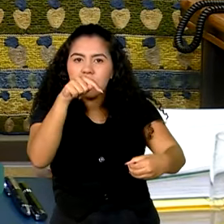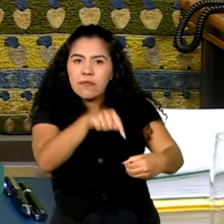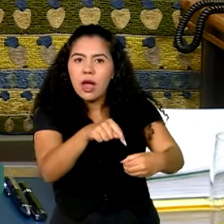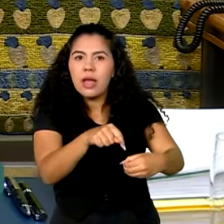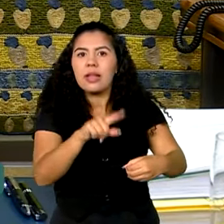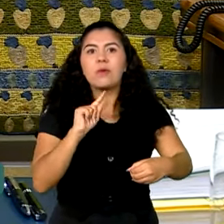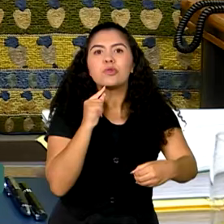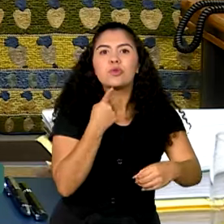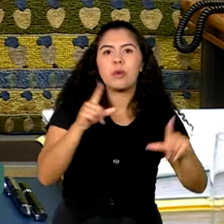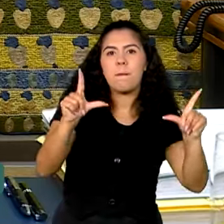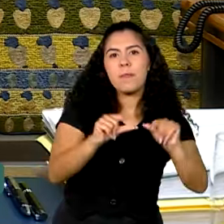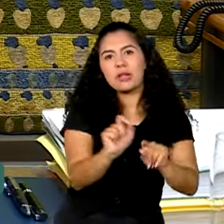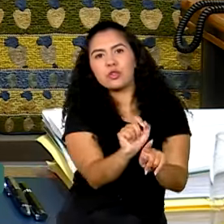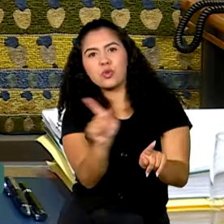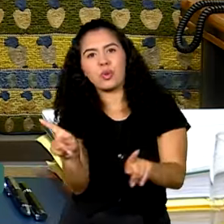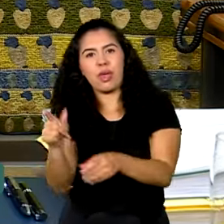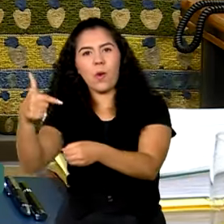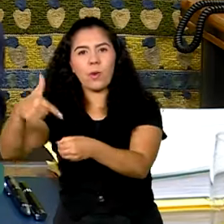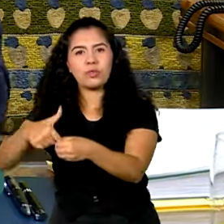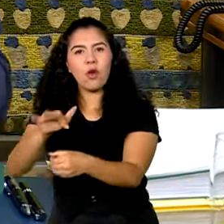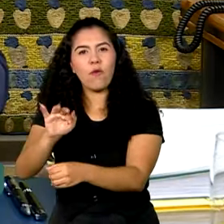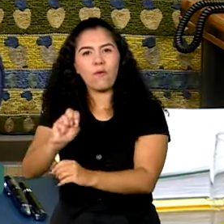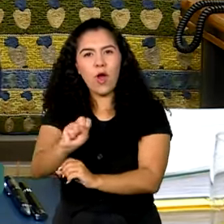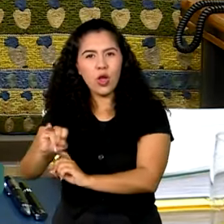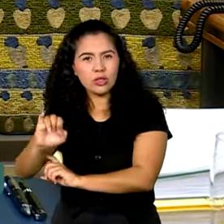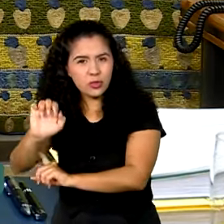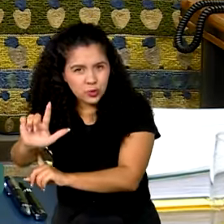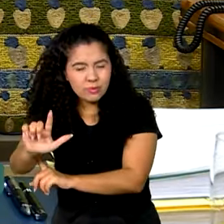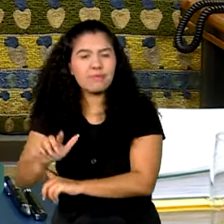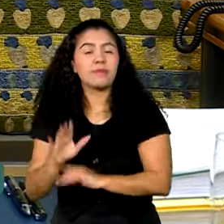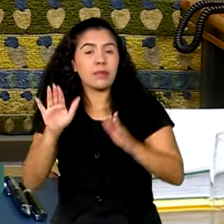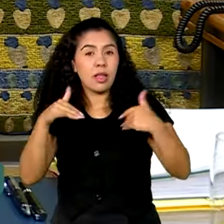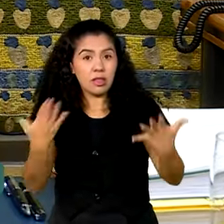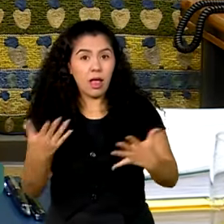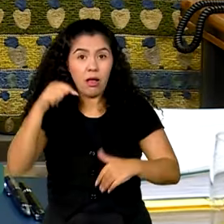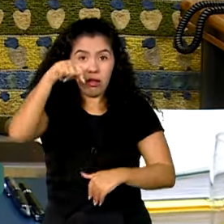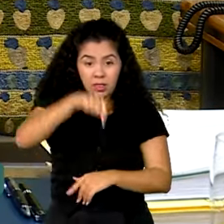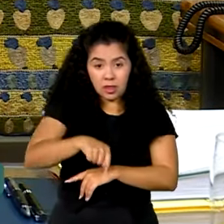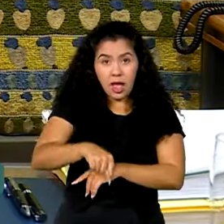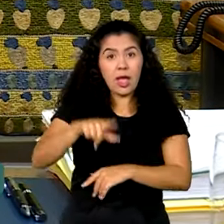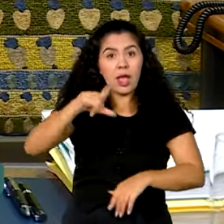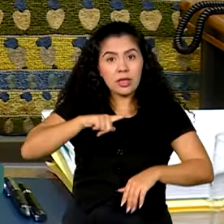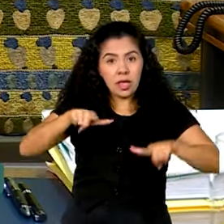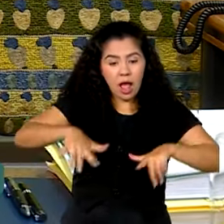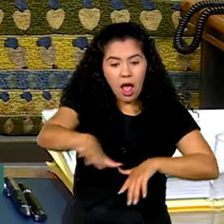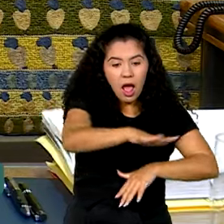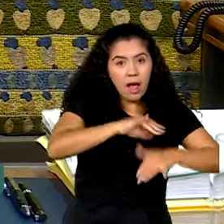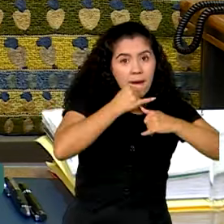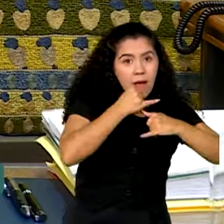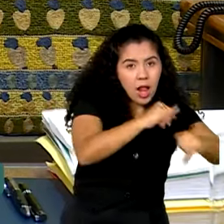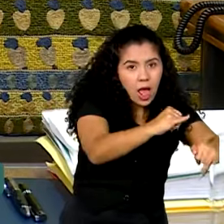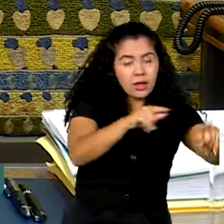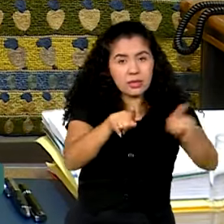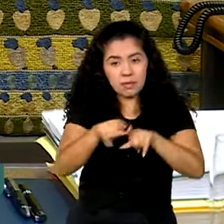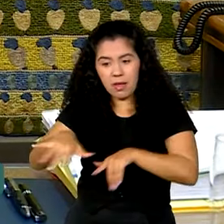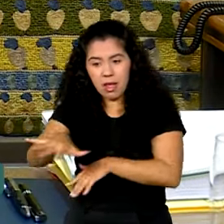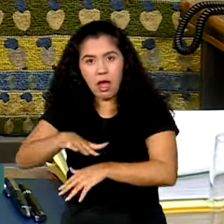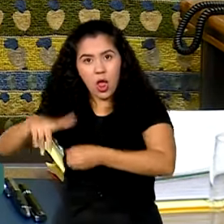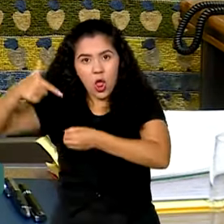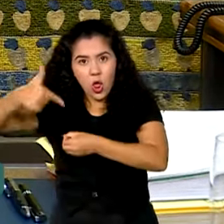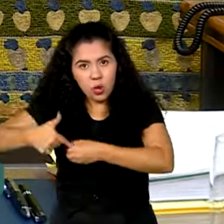o combustível fóssil. Então, a gente tem tanto na matriz elétrica, como na matriz de combustíveis, vamos dizer